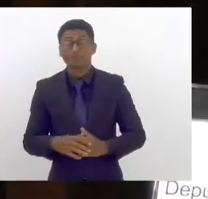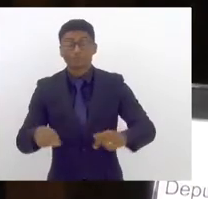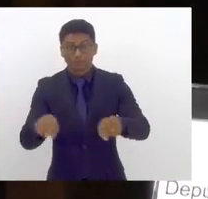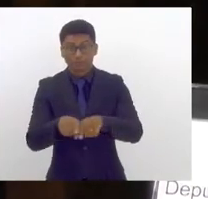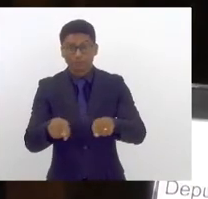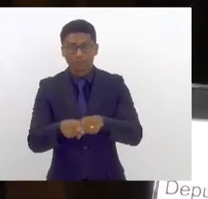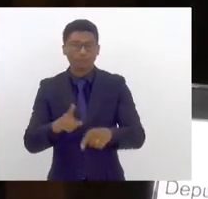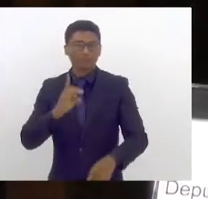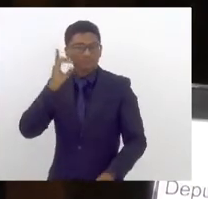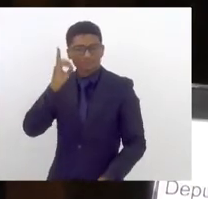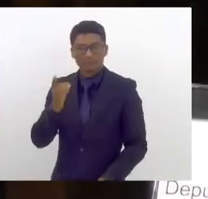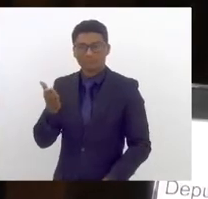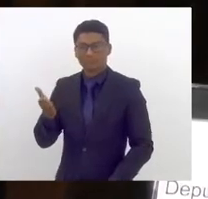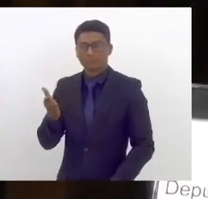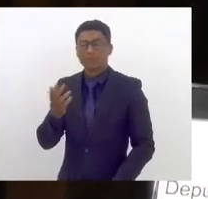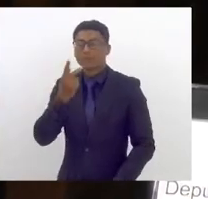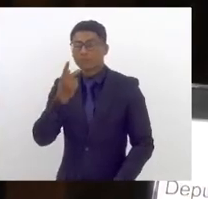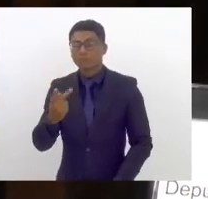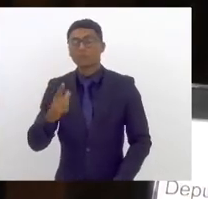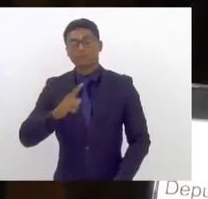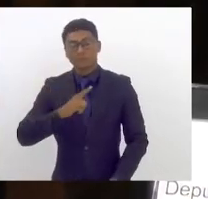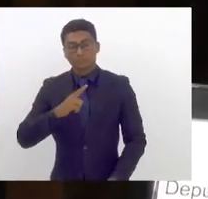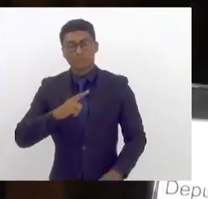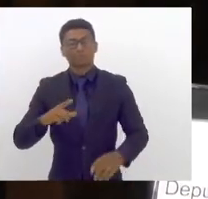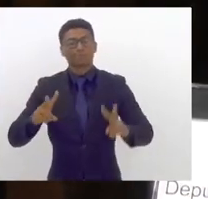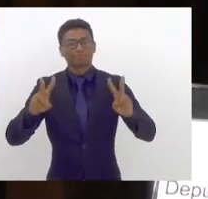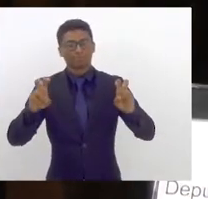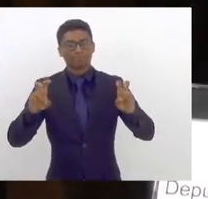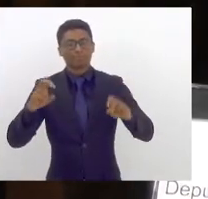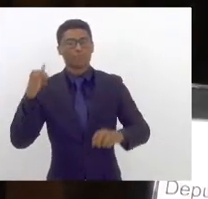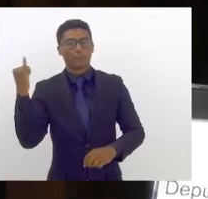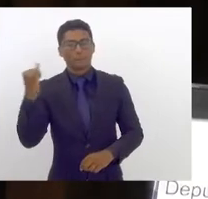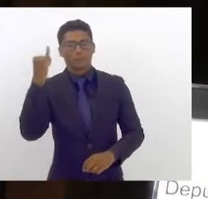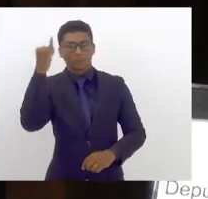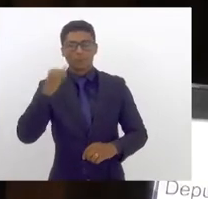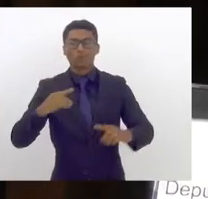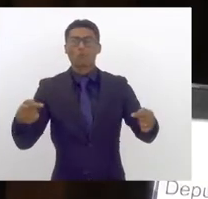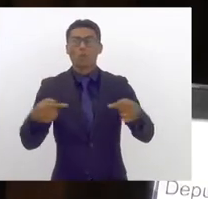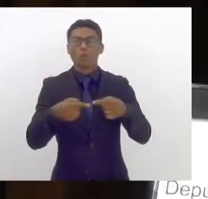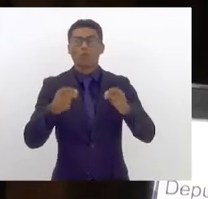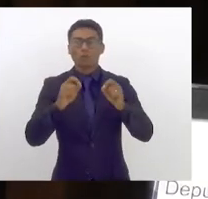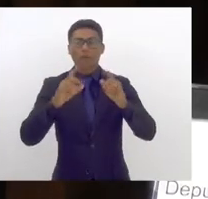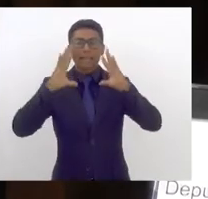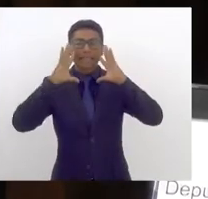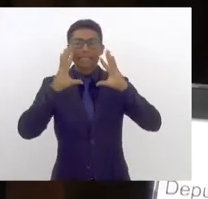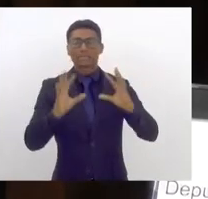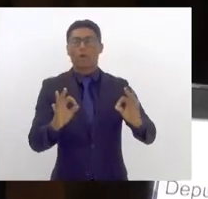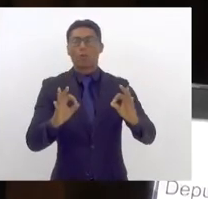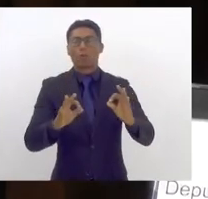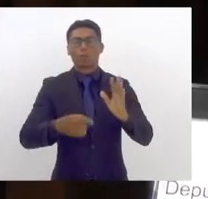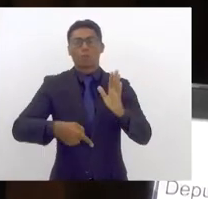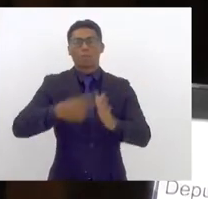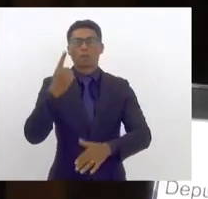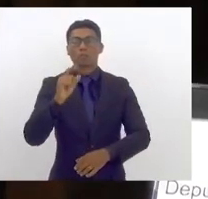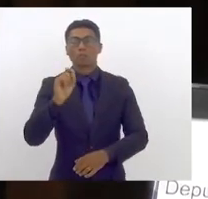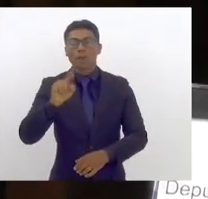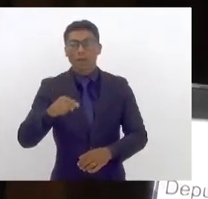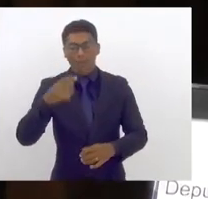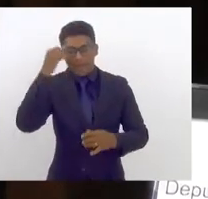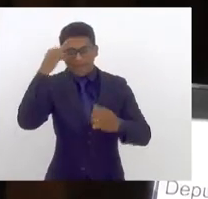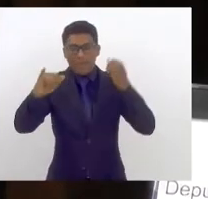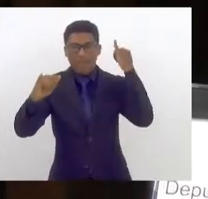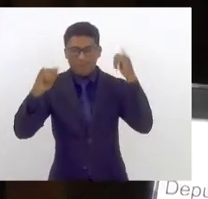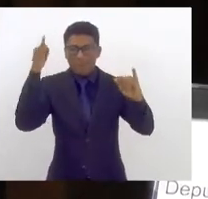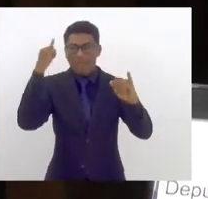questão importante que tá dentro do arcabouço né de serviços da atenção primária que é a prevenção então